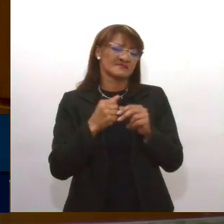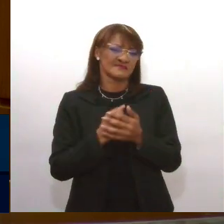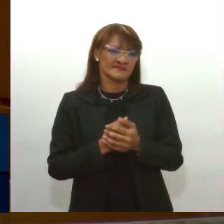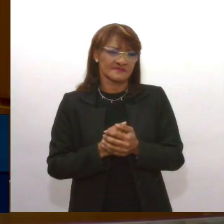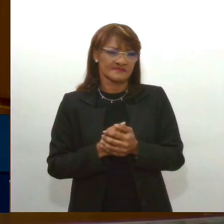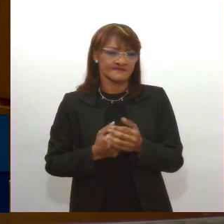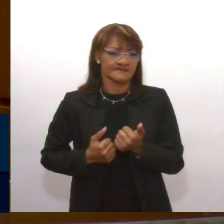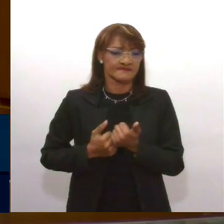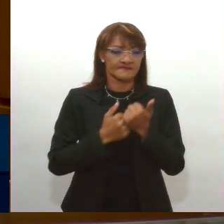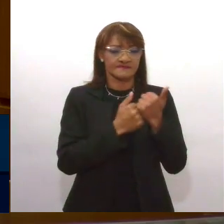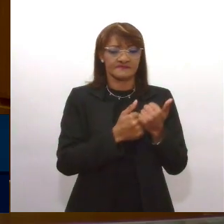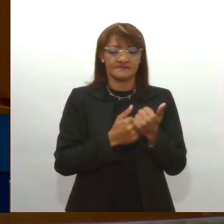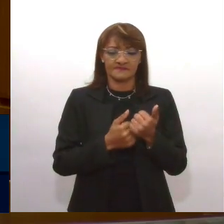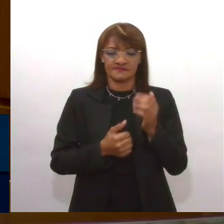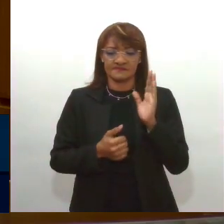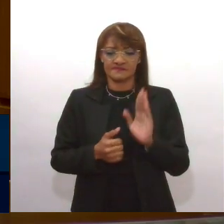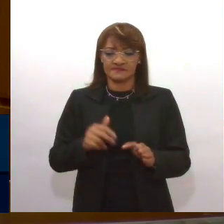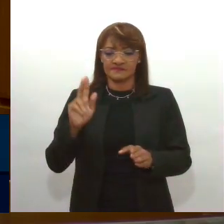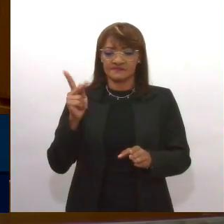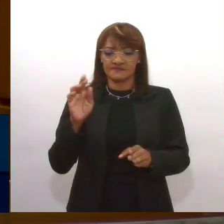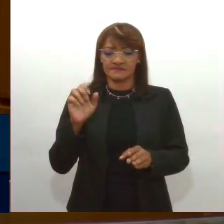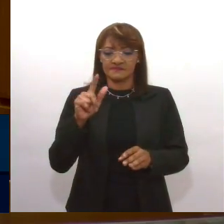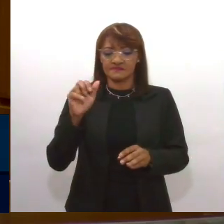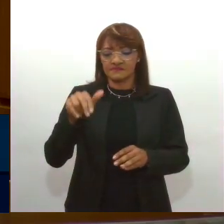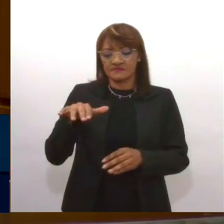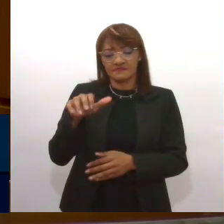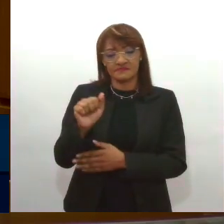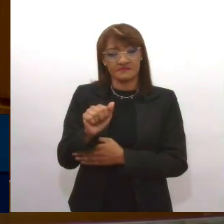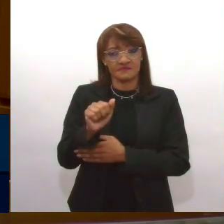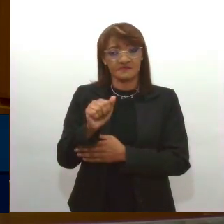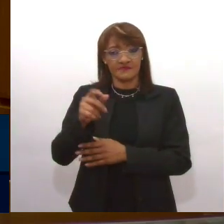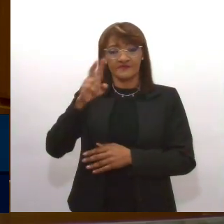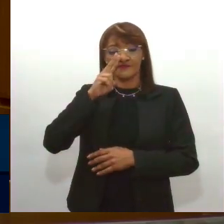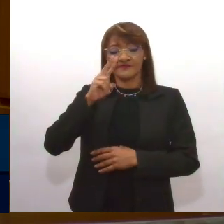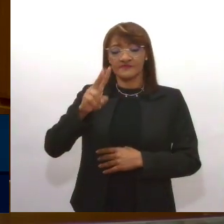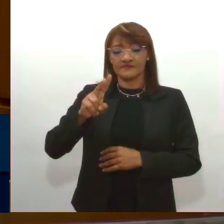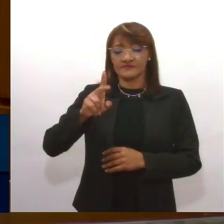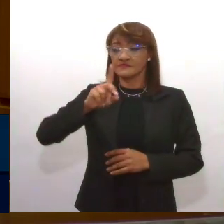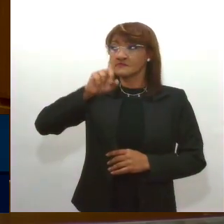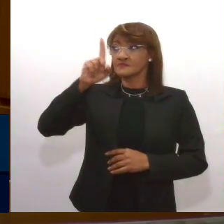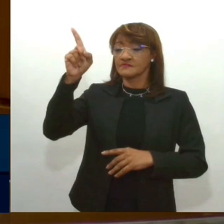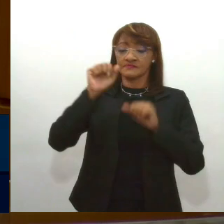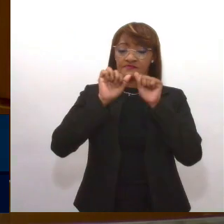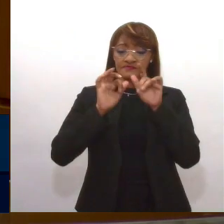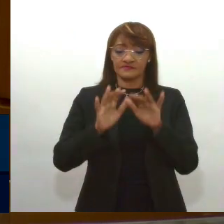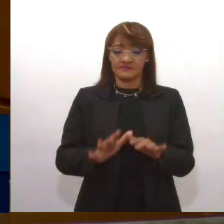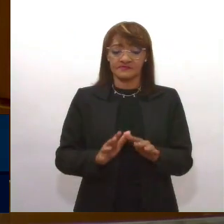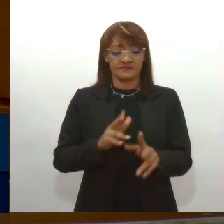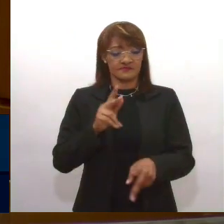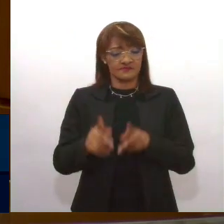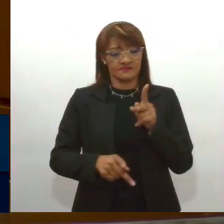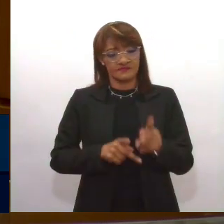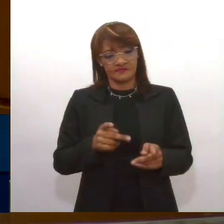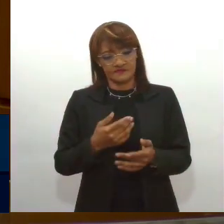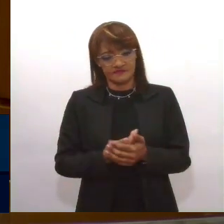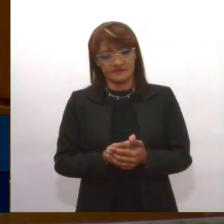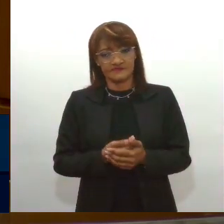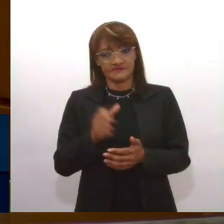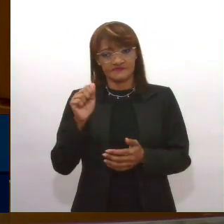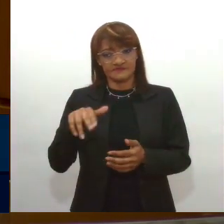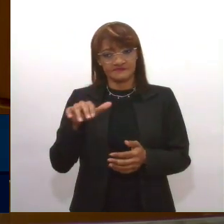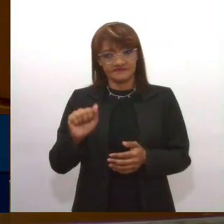enorme com as bênçãos de Deus a força do Povo Ana Helena foi a primeira mulher prefeita de